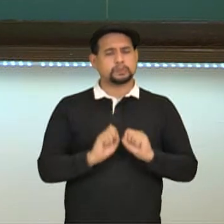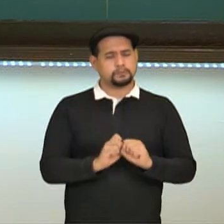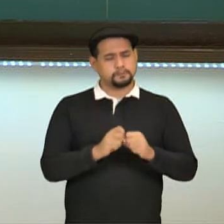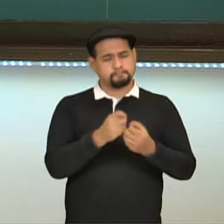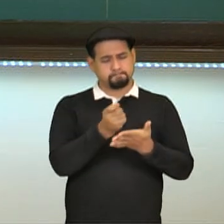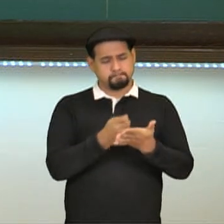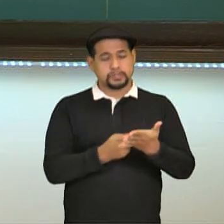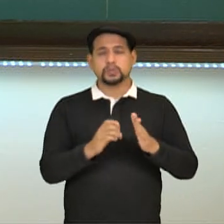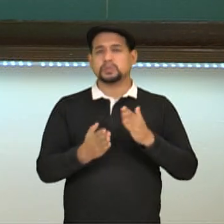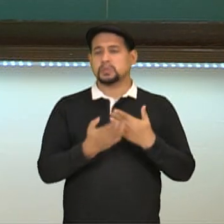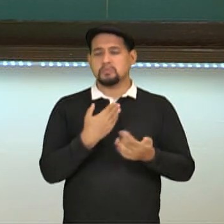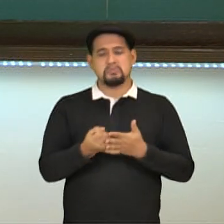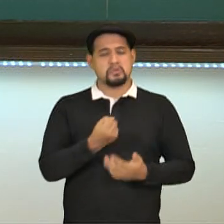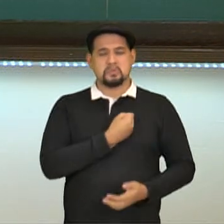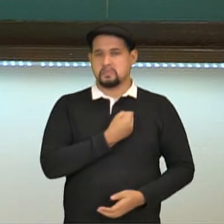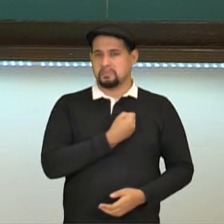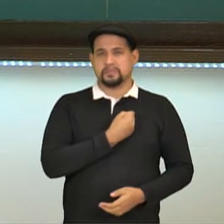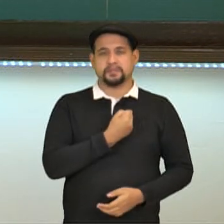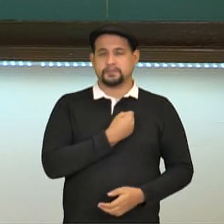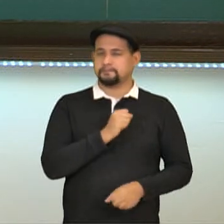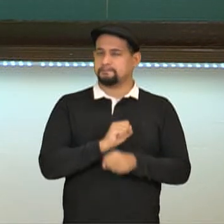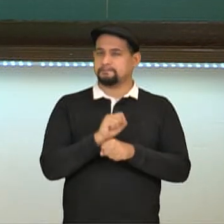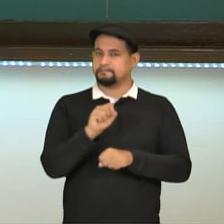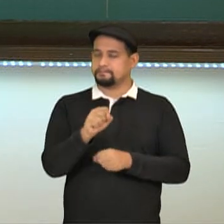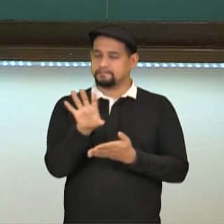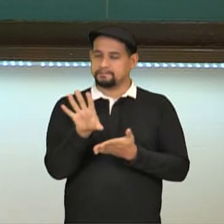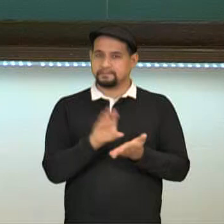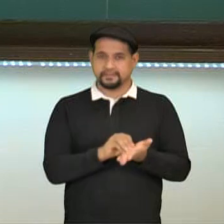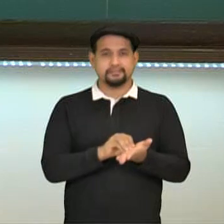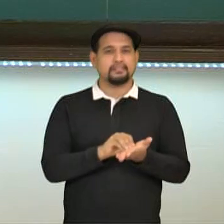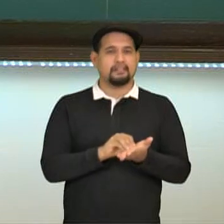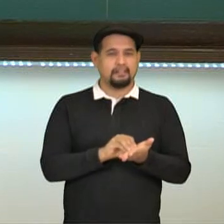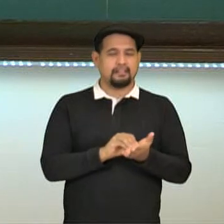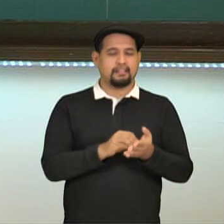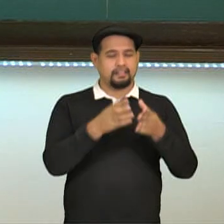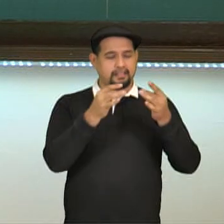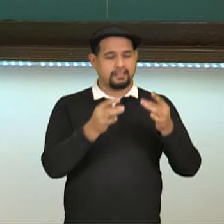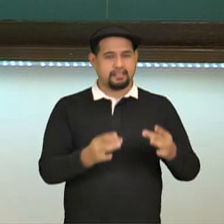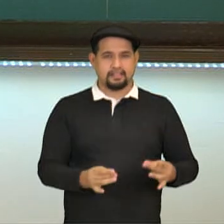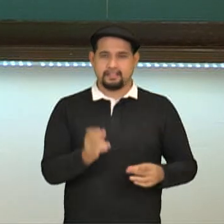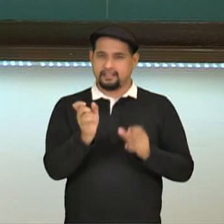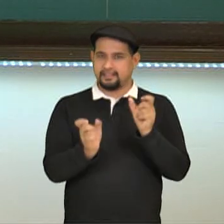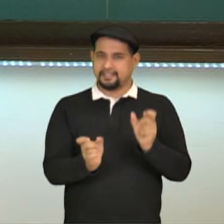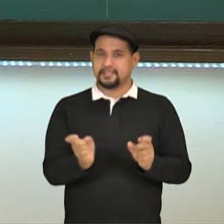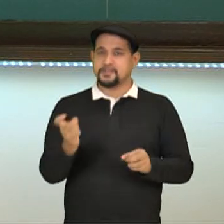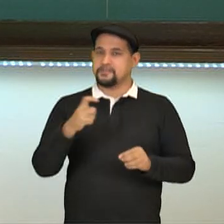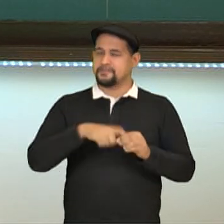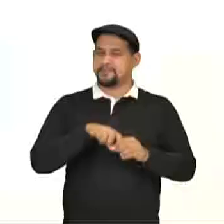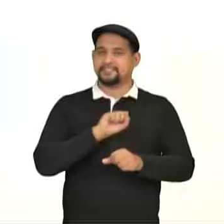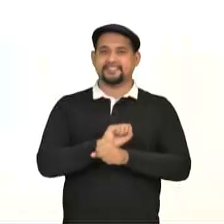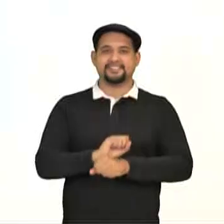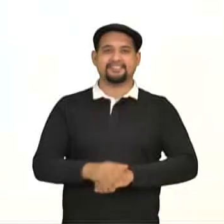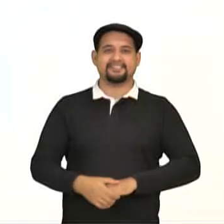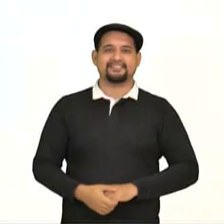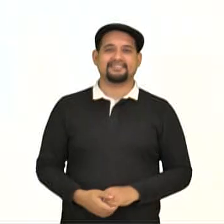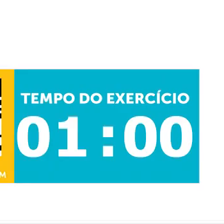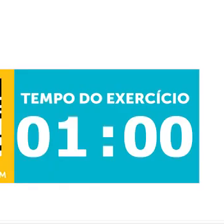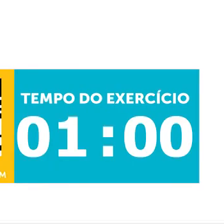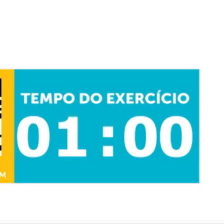escrever qualquer número. Tempo para vocês copiarem essa listinha aí de característica e a gente já volta.